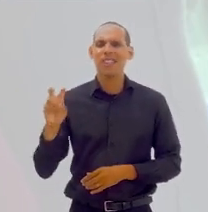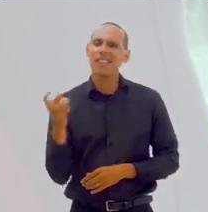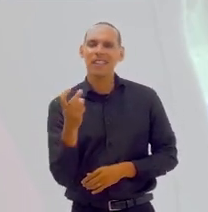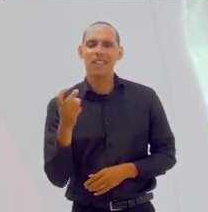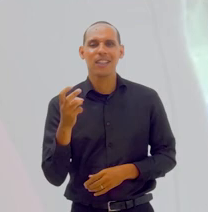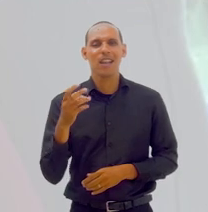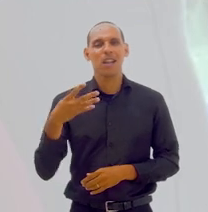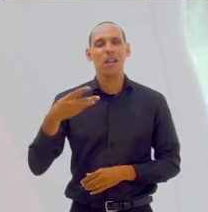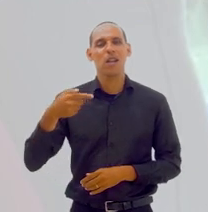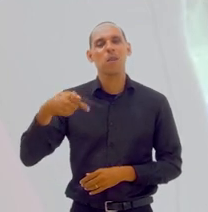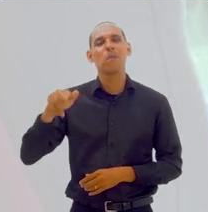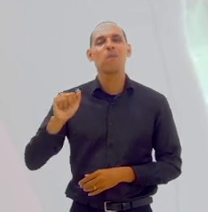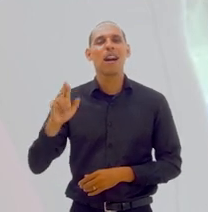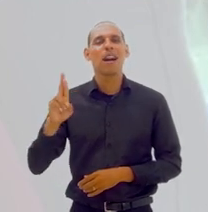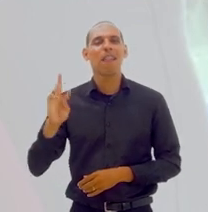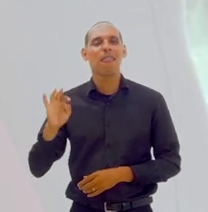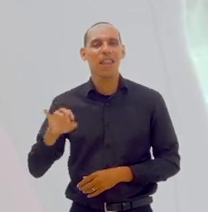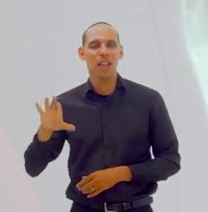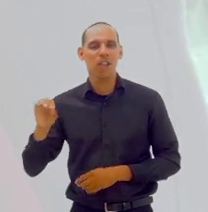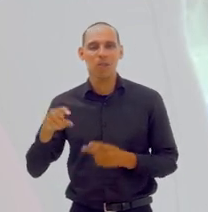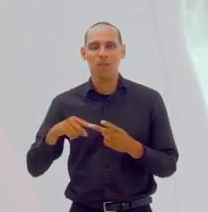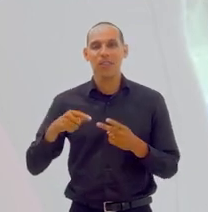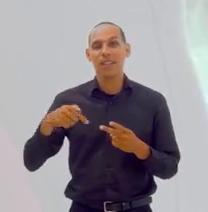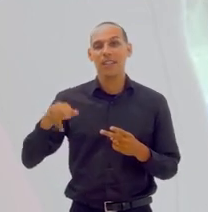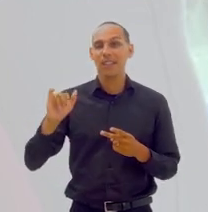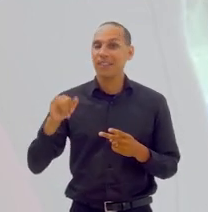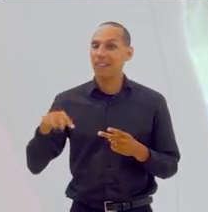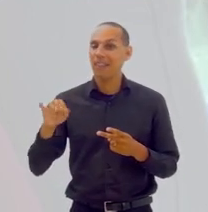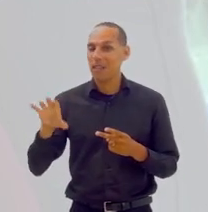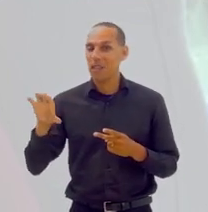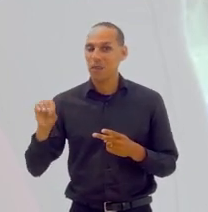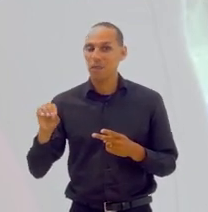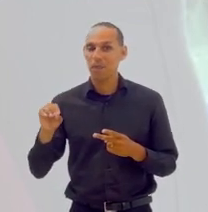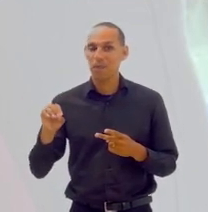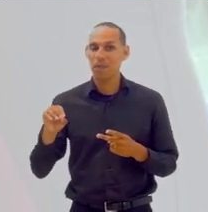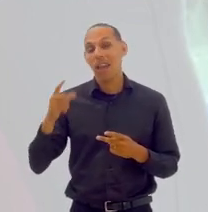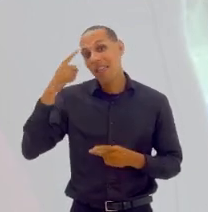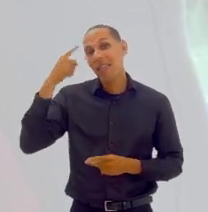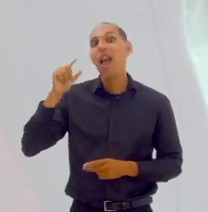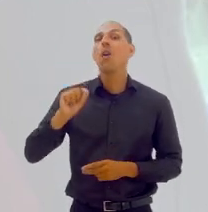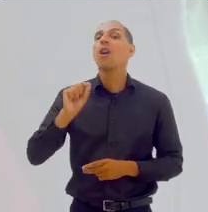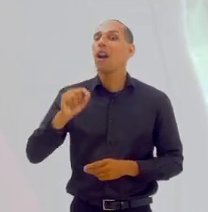etc. Todos eles galvanizados nessa ideia maciça